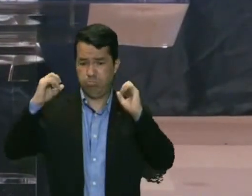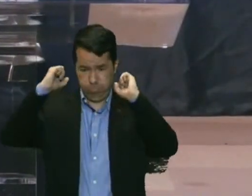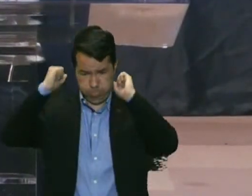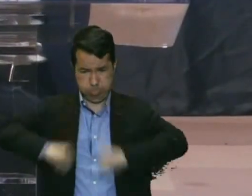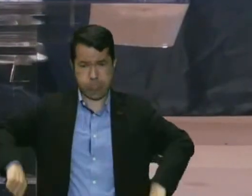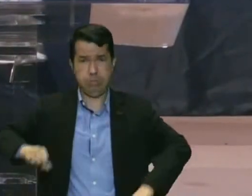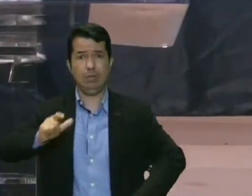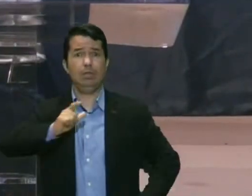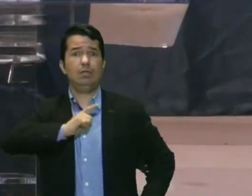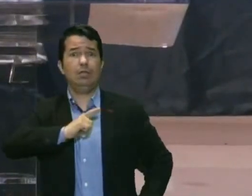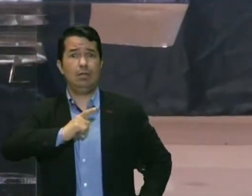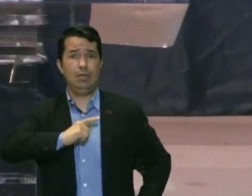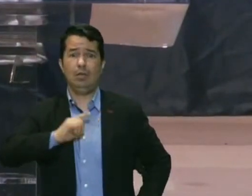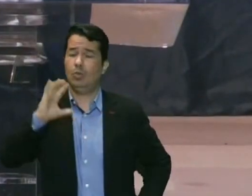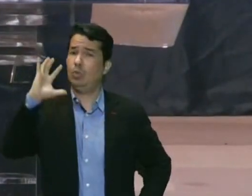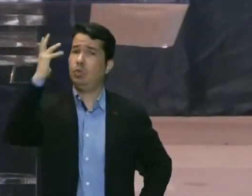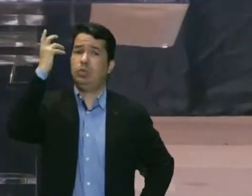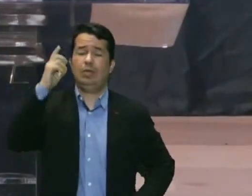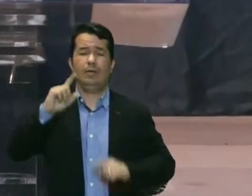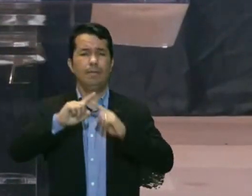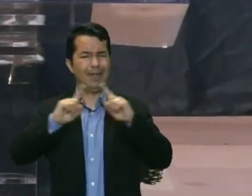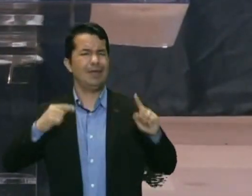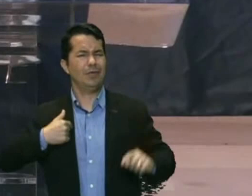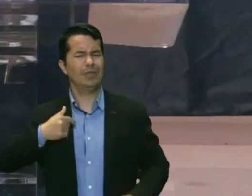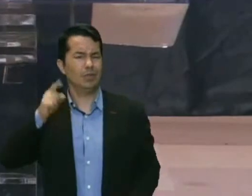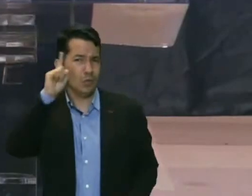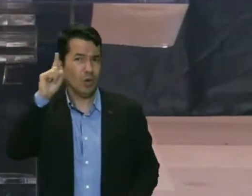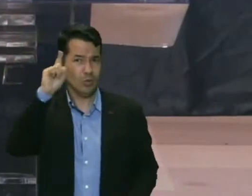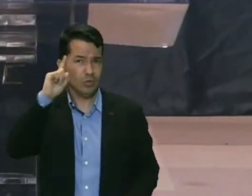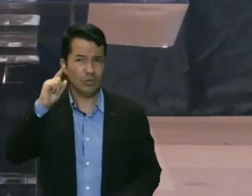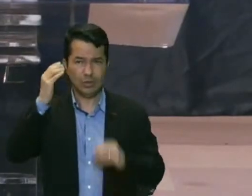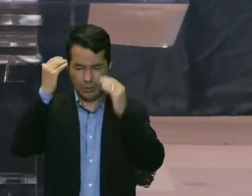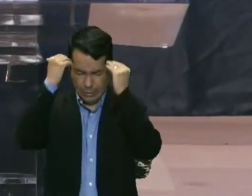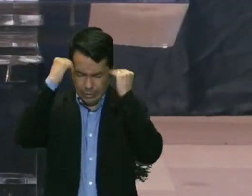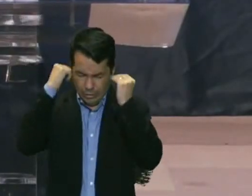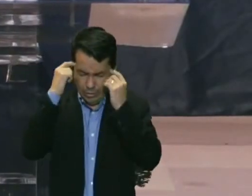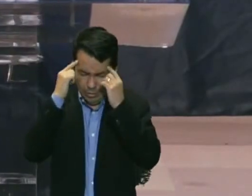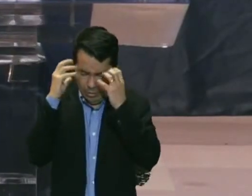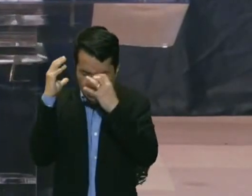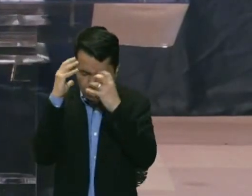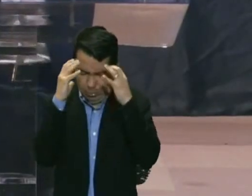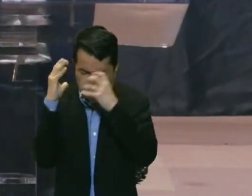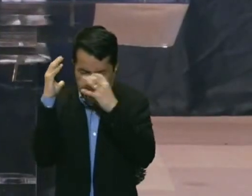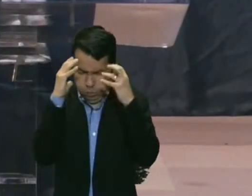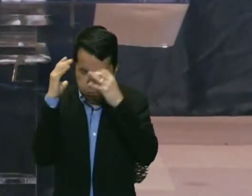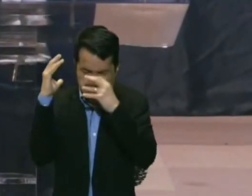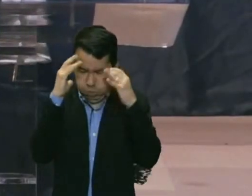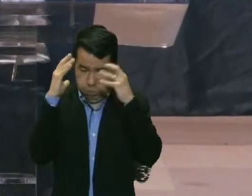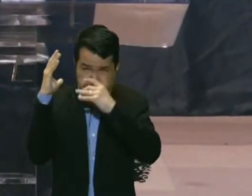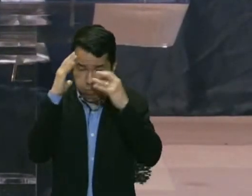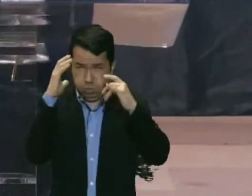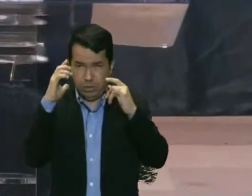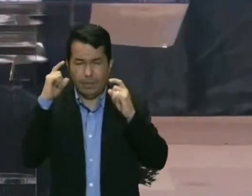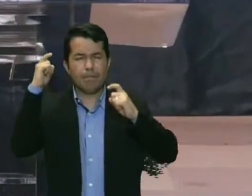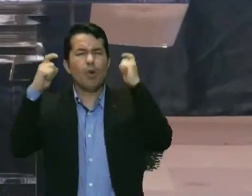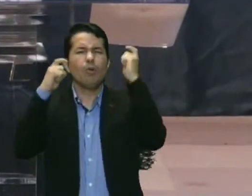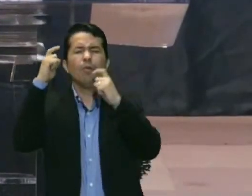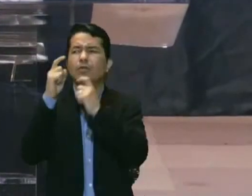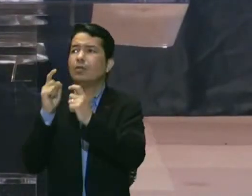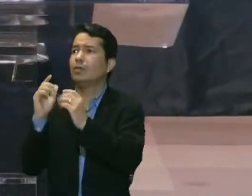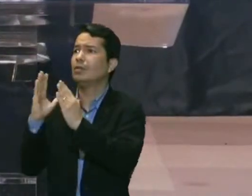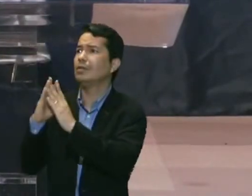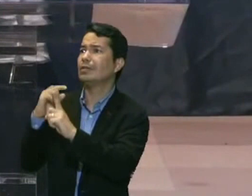disso, enfrento diariamente uma pressão interior, a saber, a minha preocupação com todas as